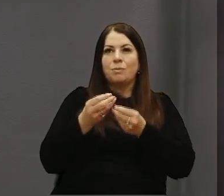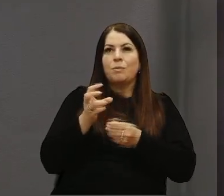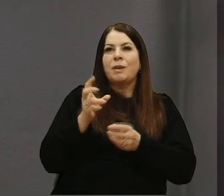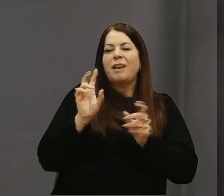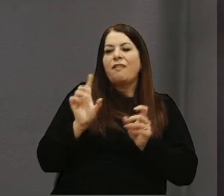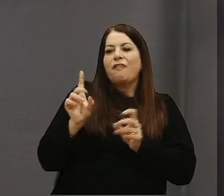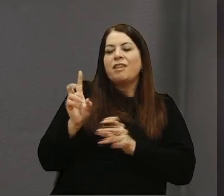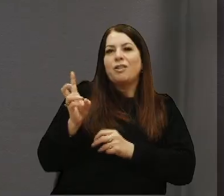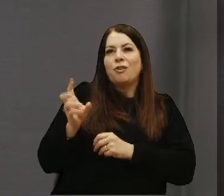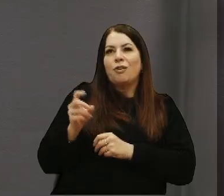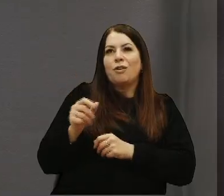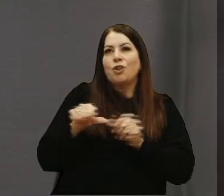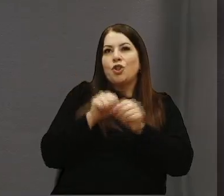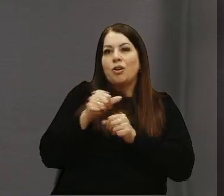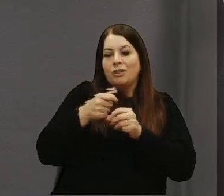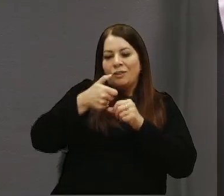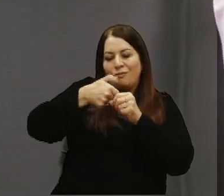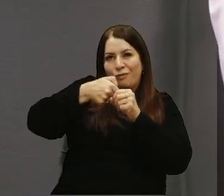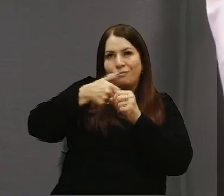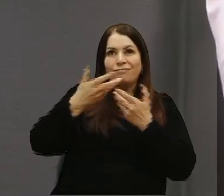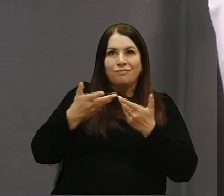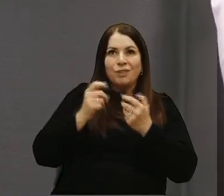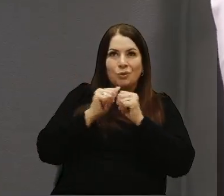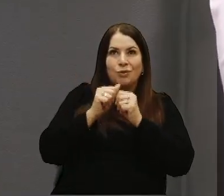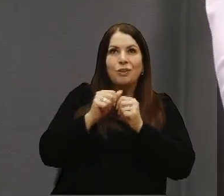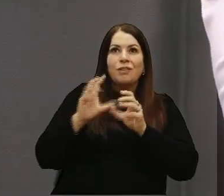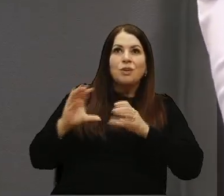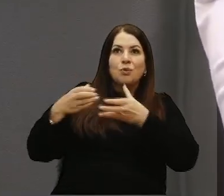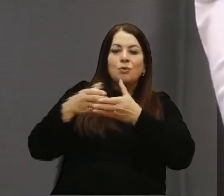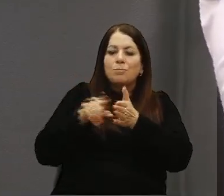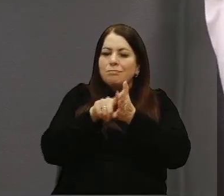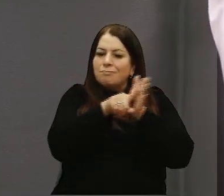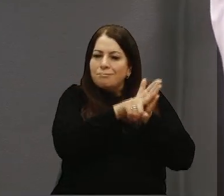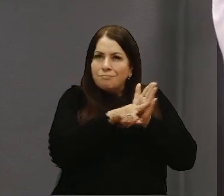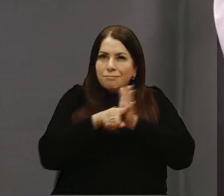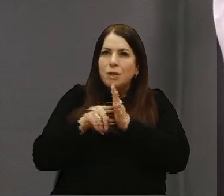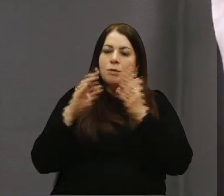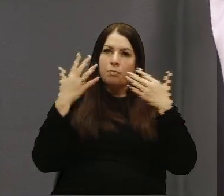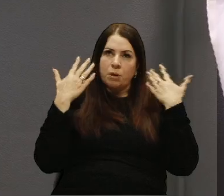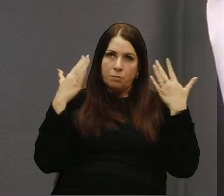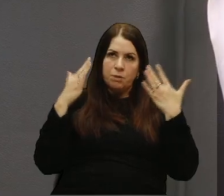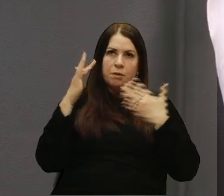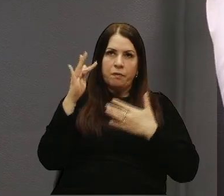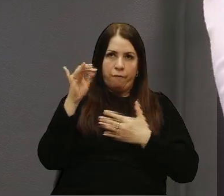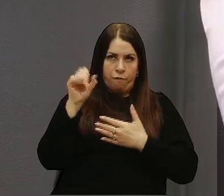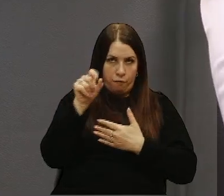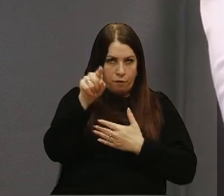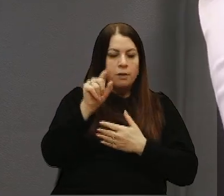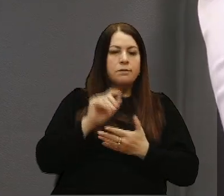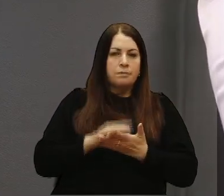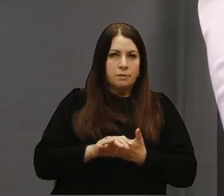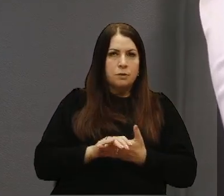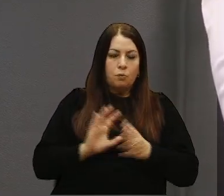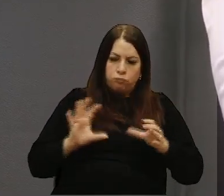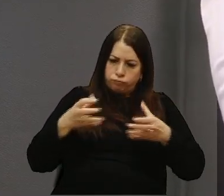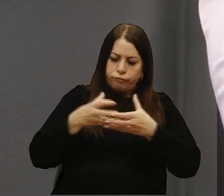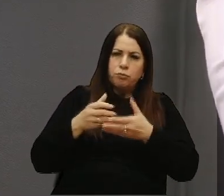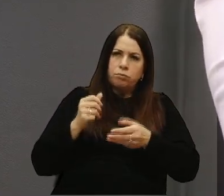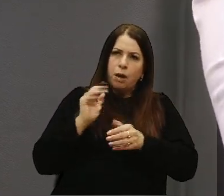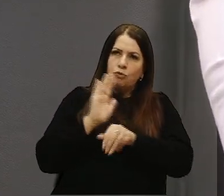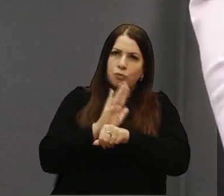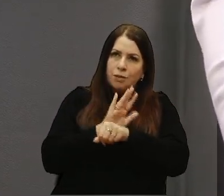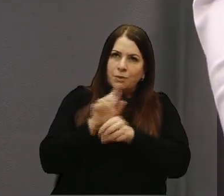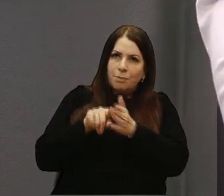em troca de pedra. Então, teve esse mutirão para fazer um pente fino, que vai os parabéns pela FAS nesse mutirão que teve nesse pente